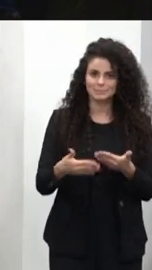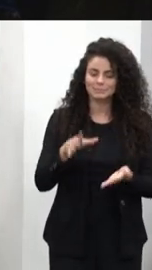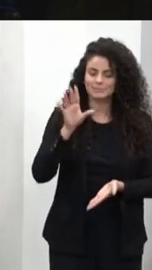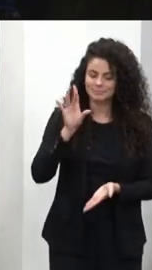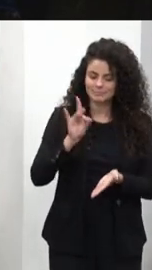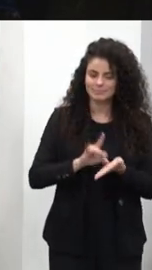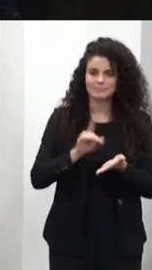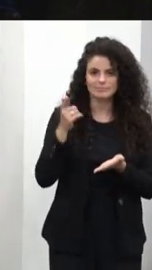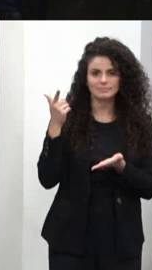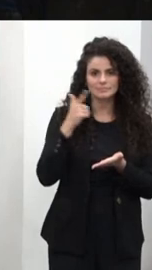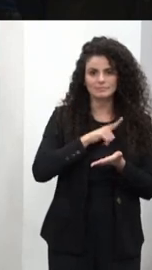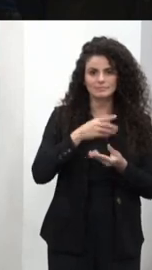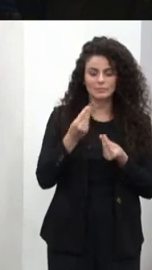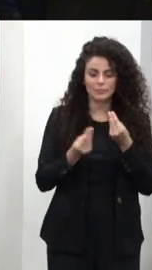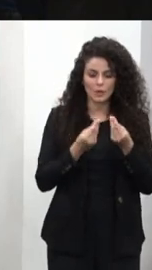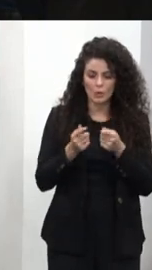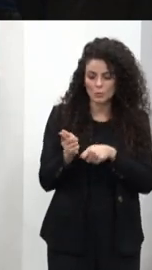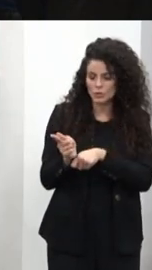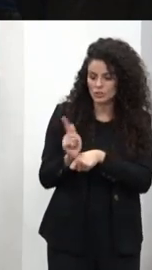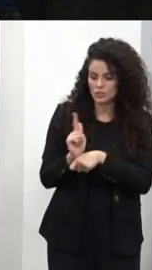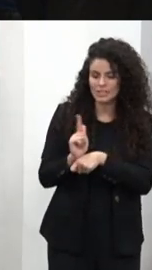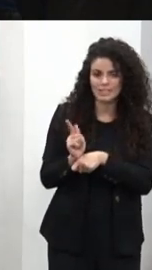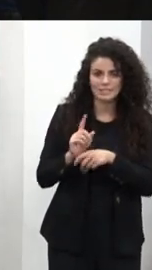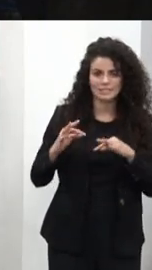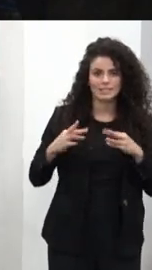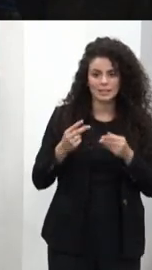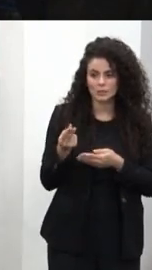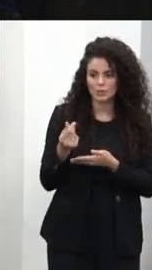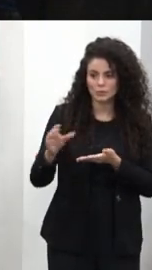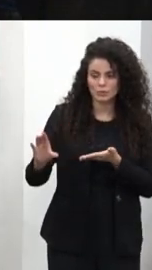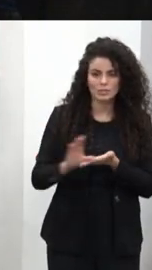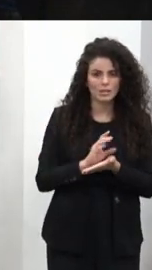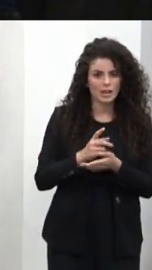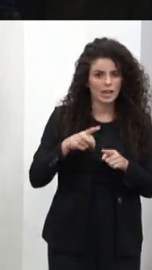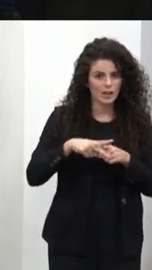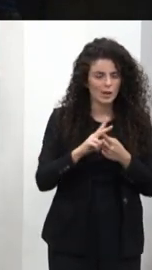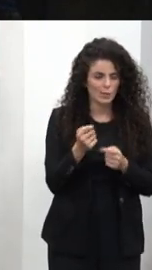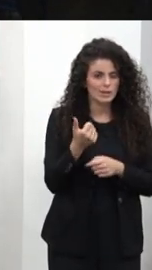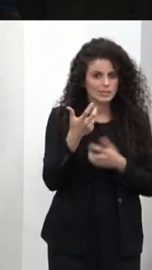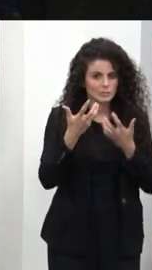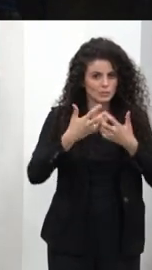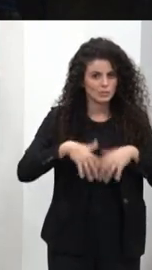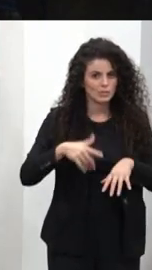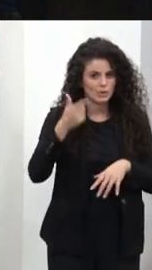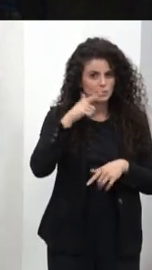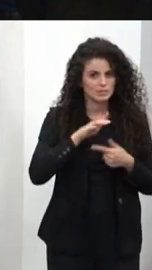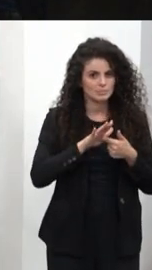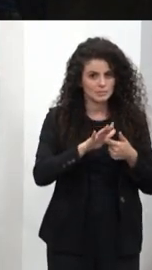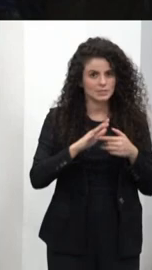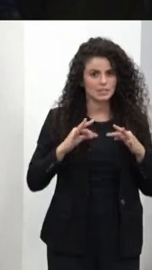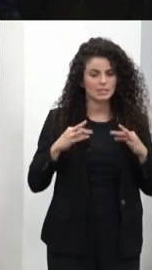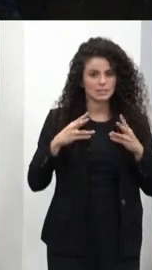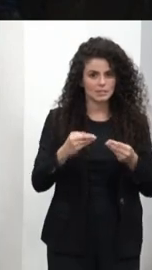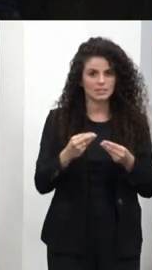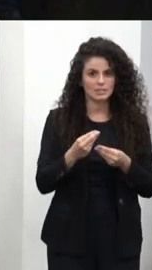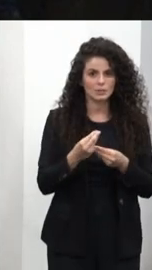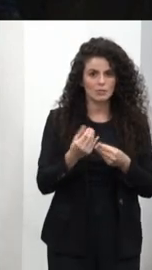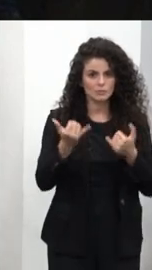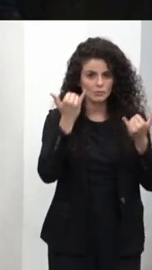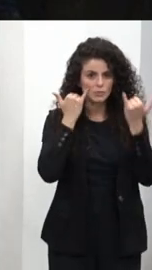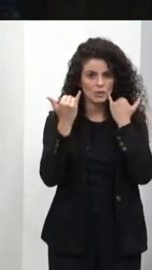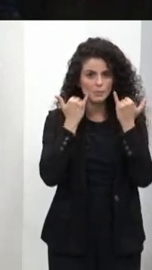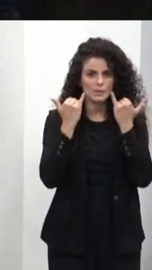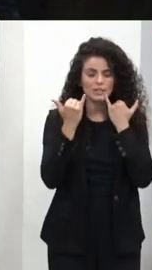gerir todos esses recursos que viram muito em breve acho que tá quase dando certo aí para eu mostrar os dados certinho para que todos fiquem bem informados porque